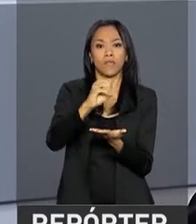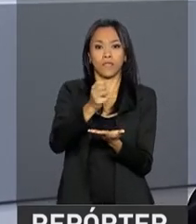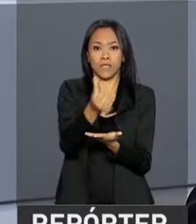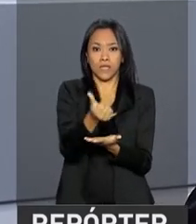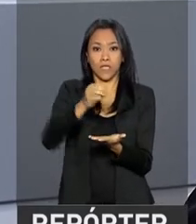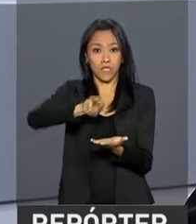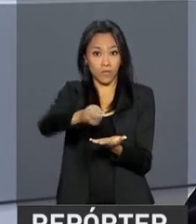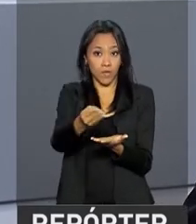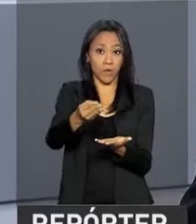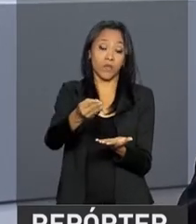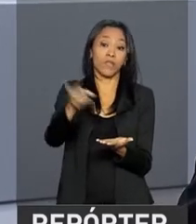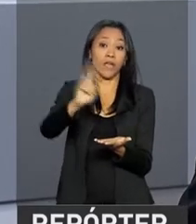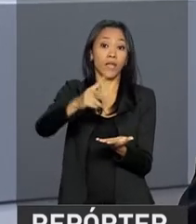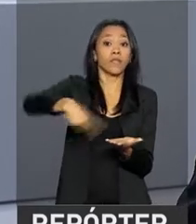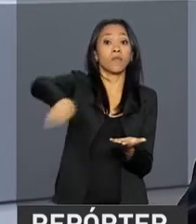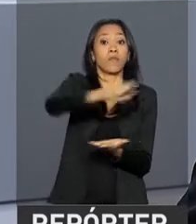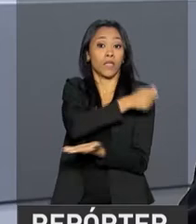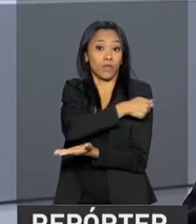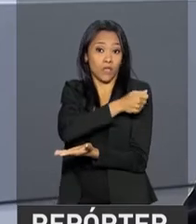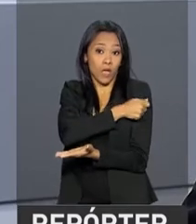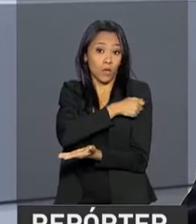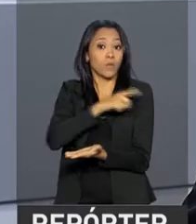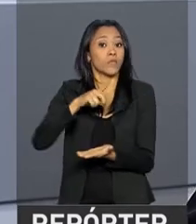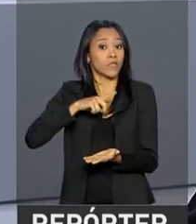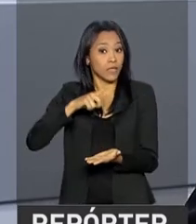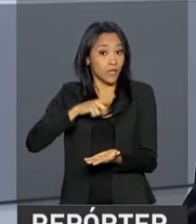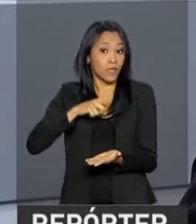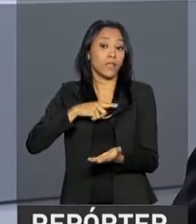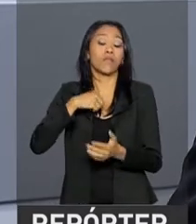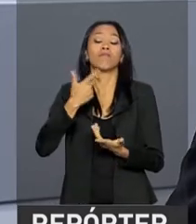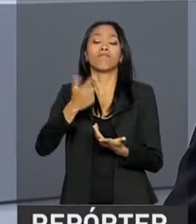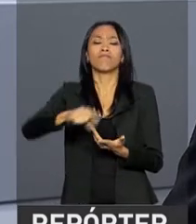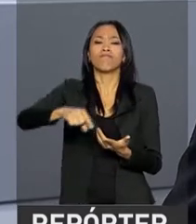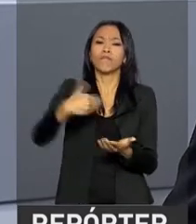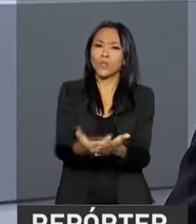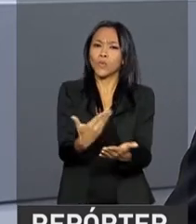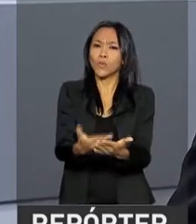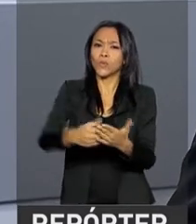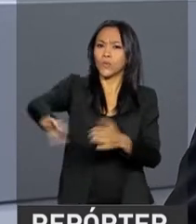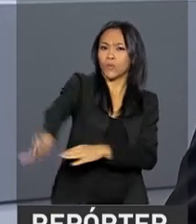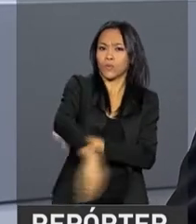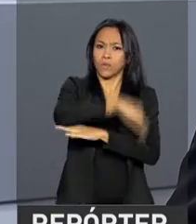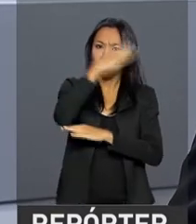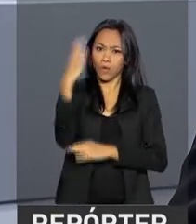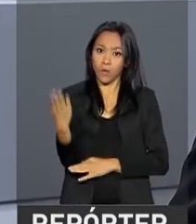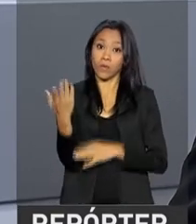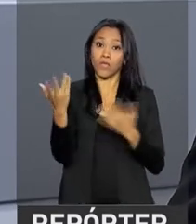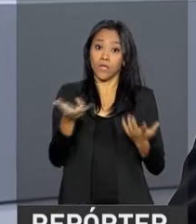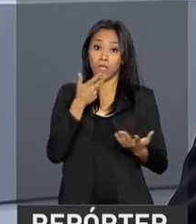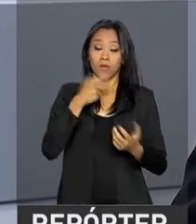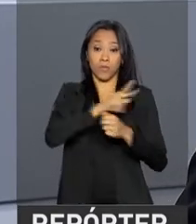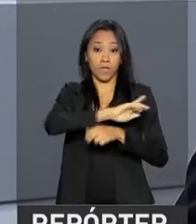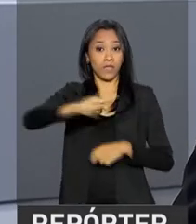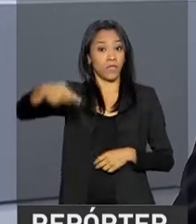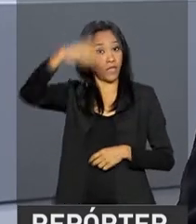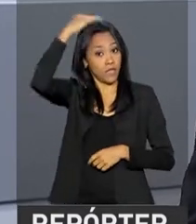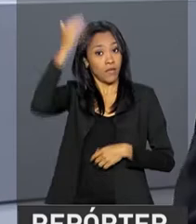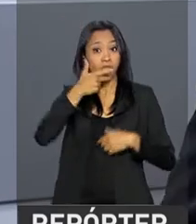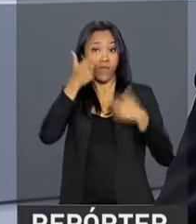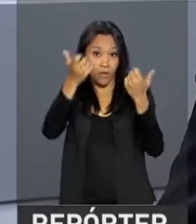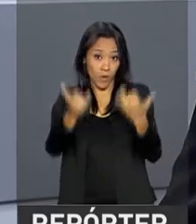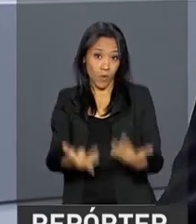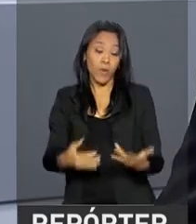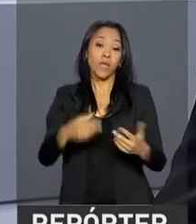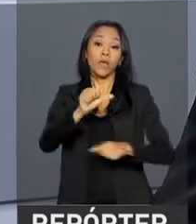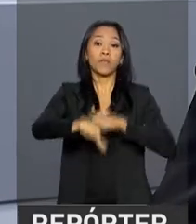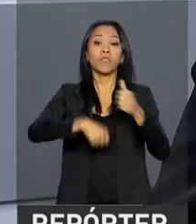para que os alunos têm atividades durante todo o dia o presidente michel temer destacou ainda que a reforma nesse no ensino médio coloca